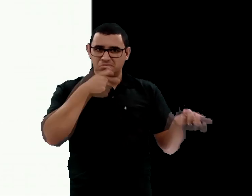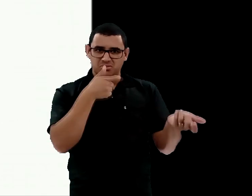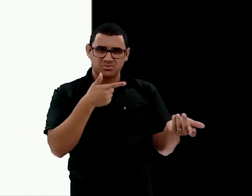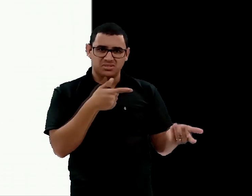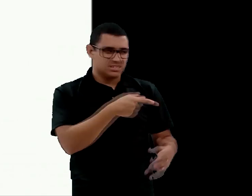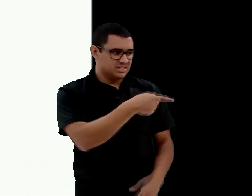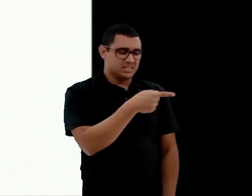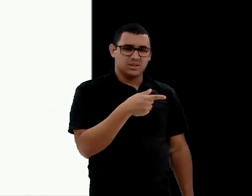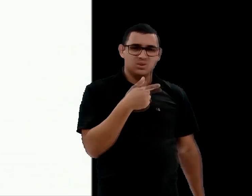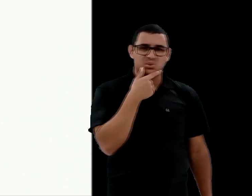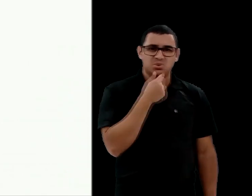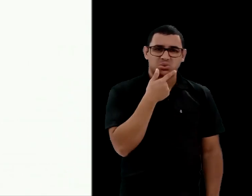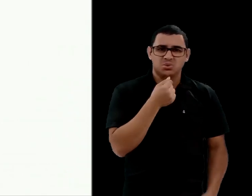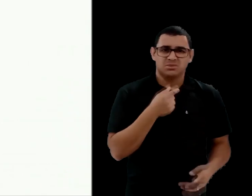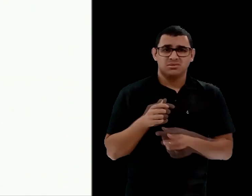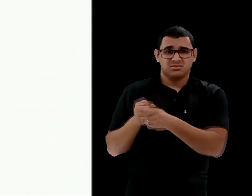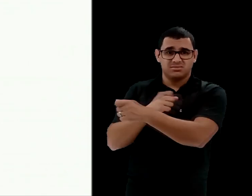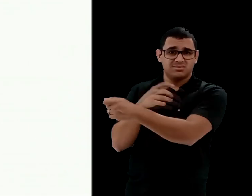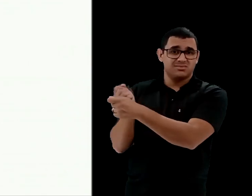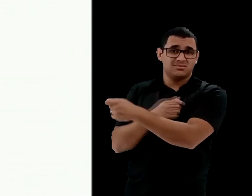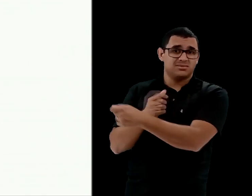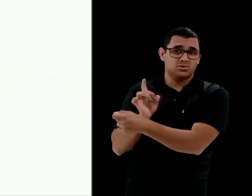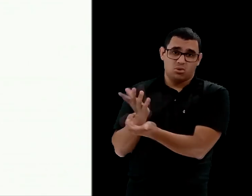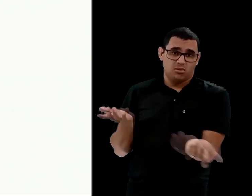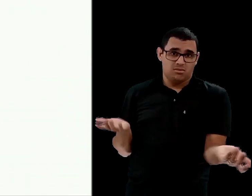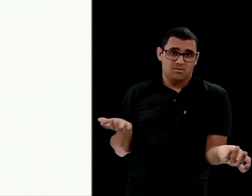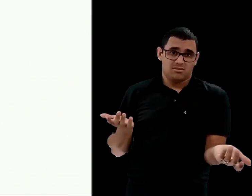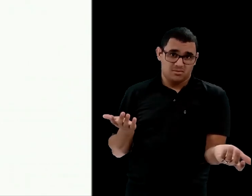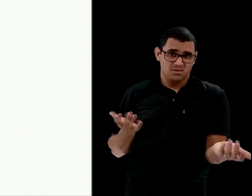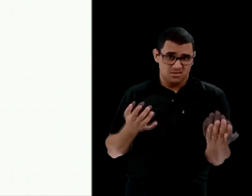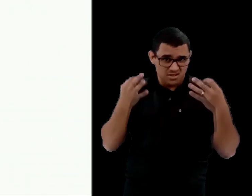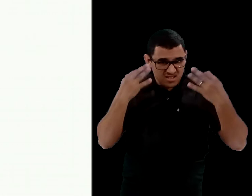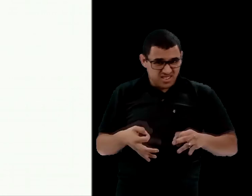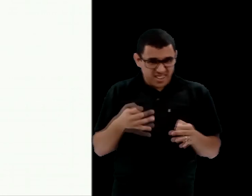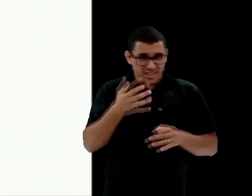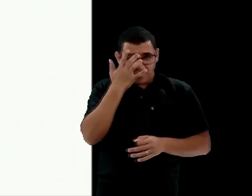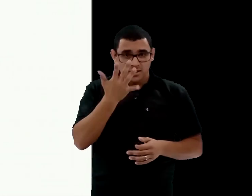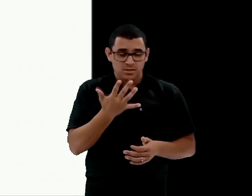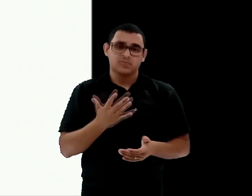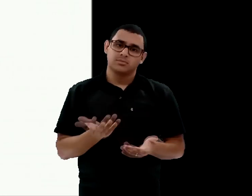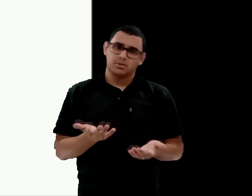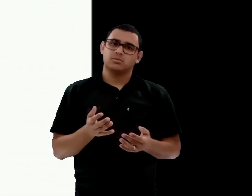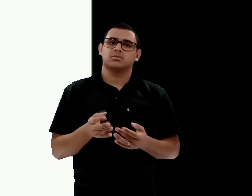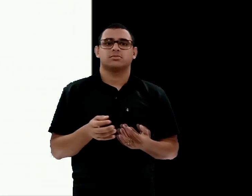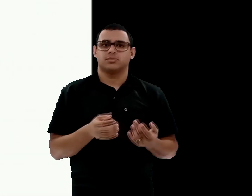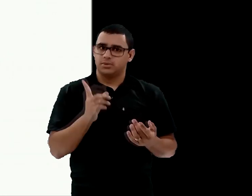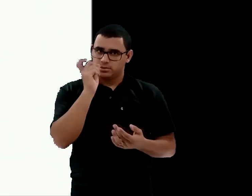a relação que mantinham com eles, né, vão caracterizar três tipos de